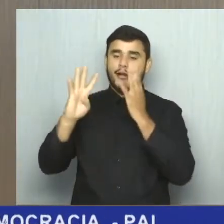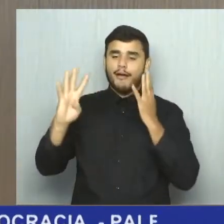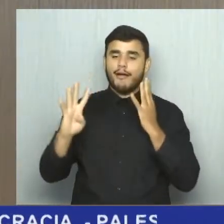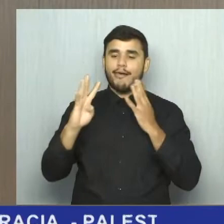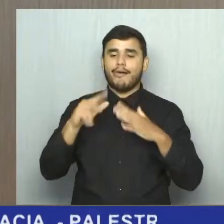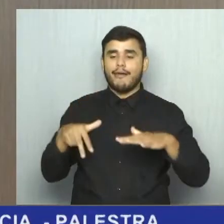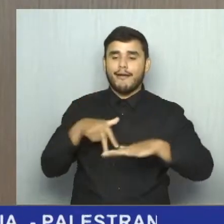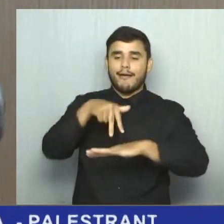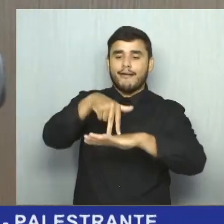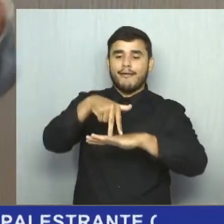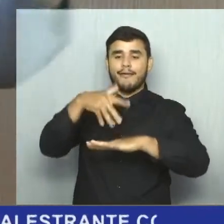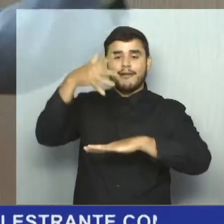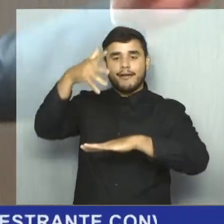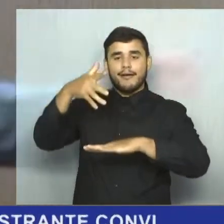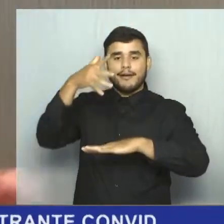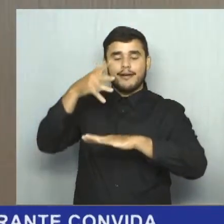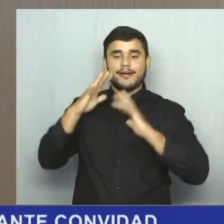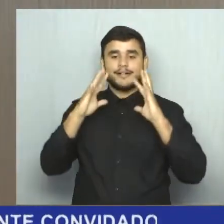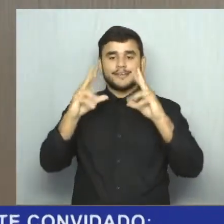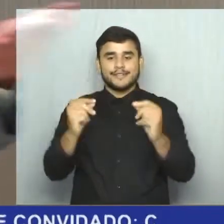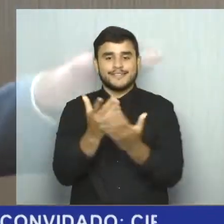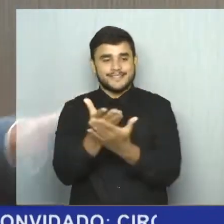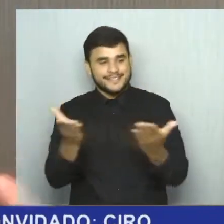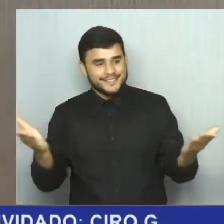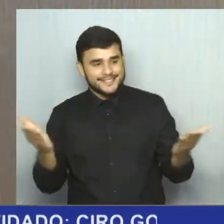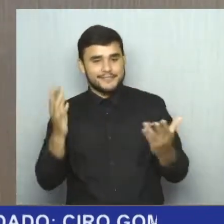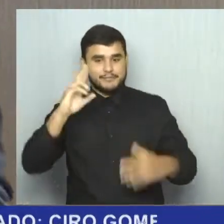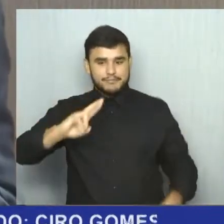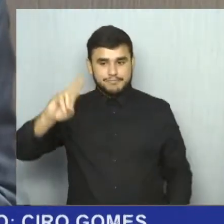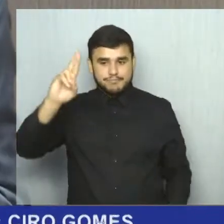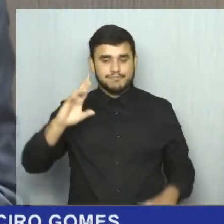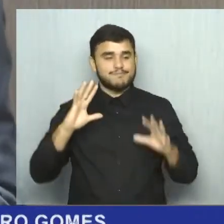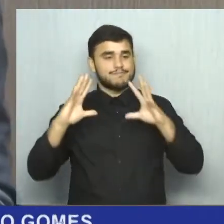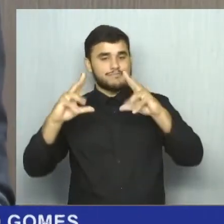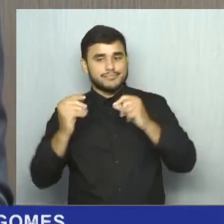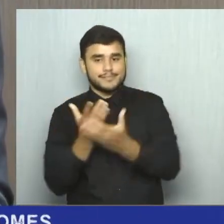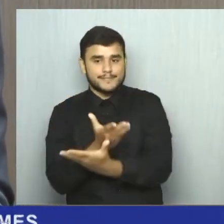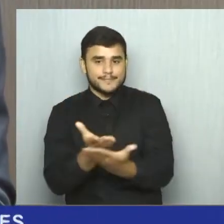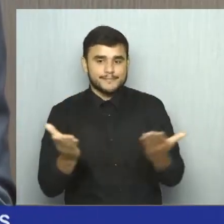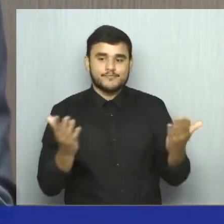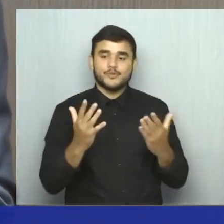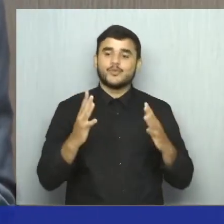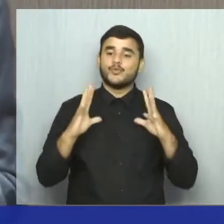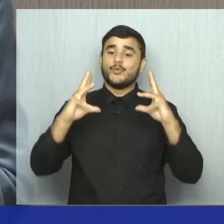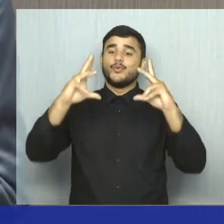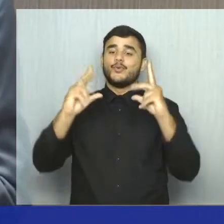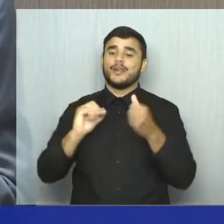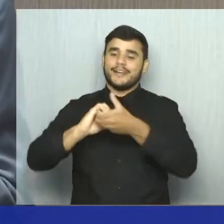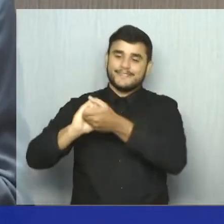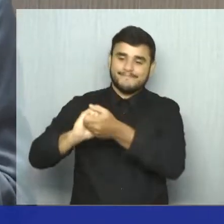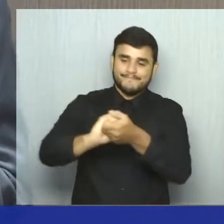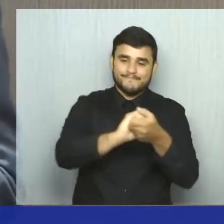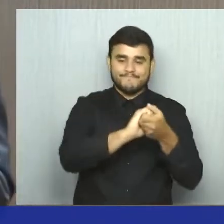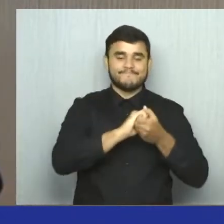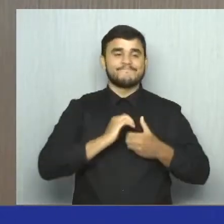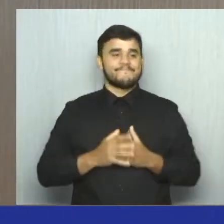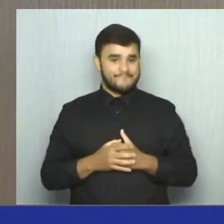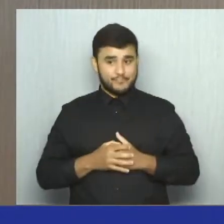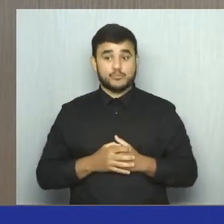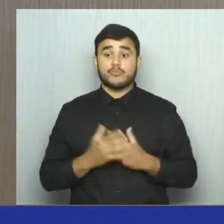autoridades civis, militares e eclesiásticas. Né? Então, fica todo mundo cumprimentado. Lhes falarei hoje, com muita